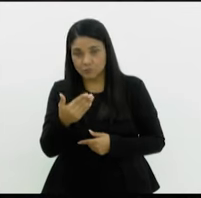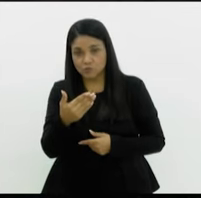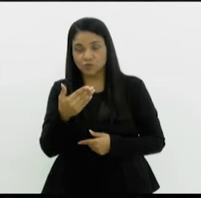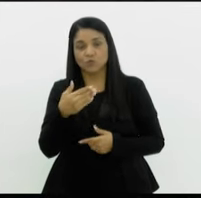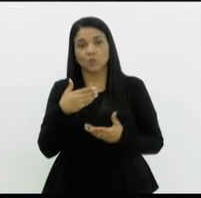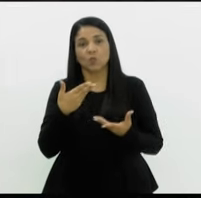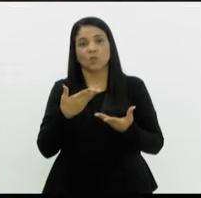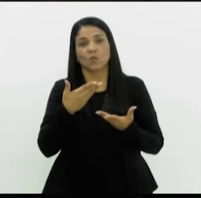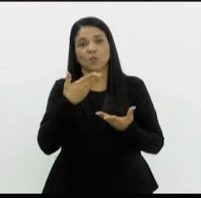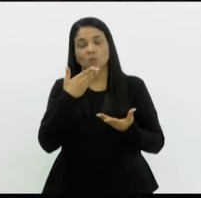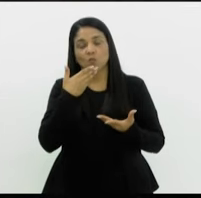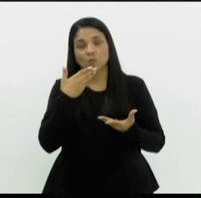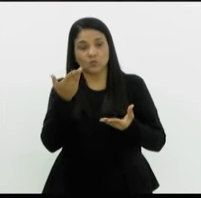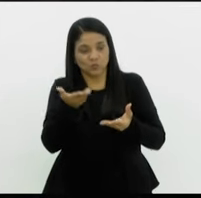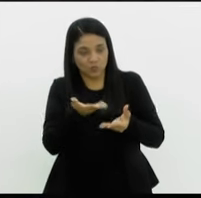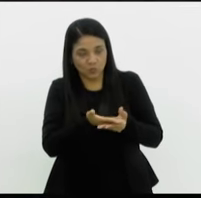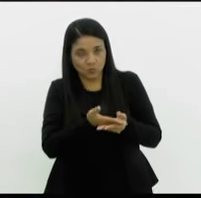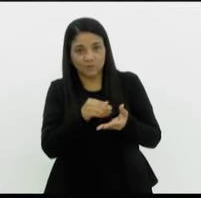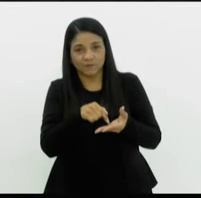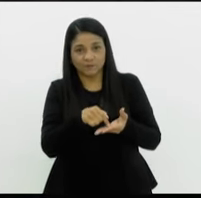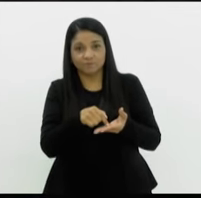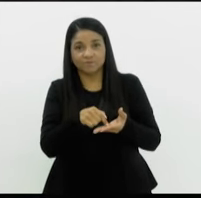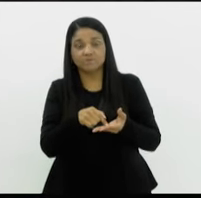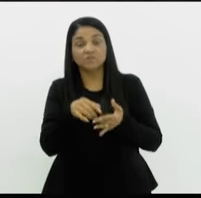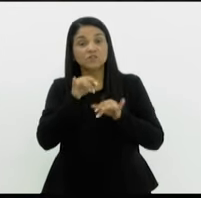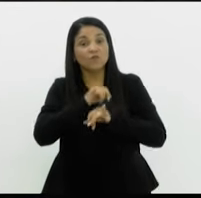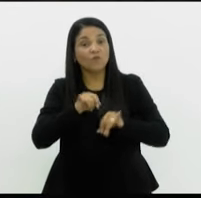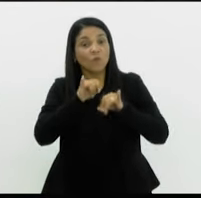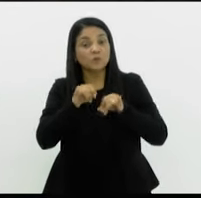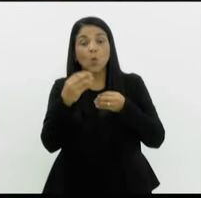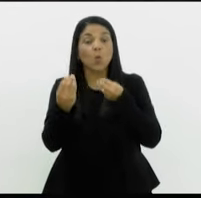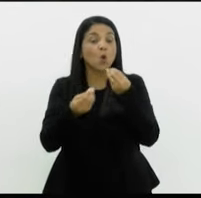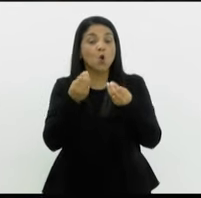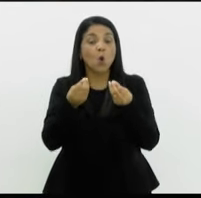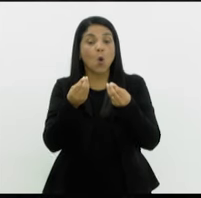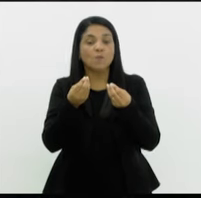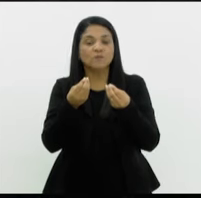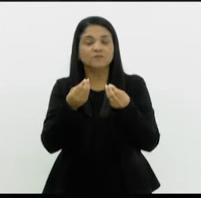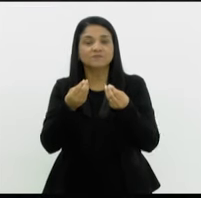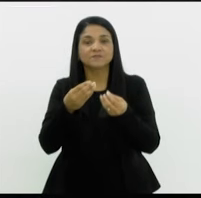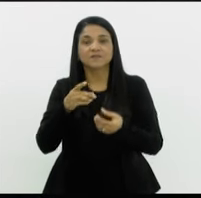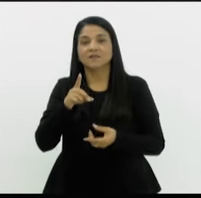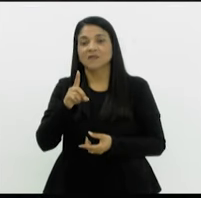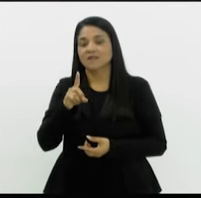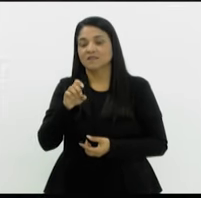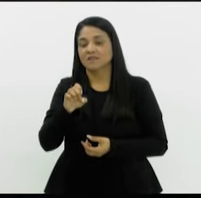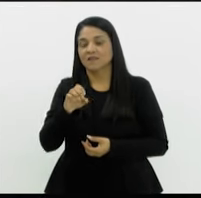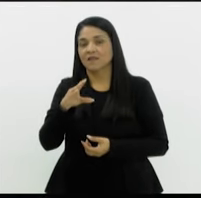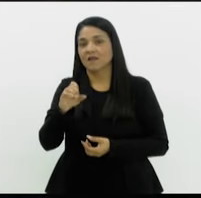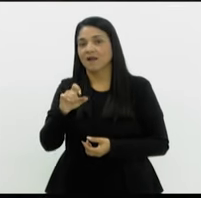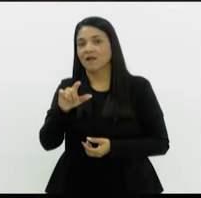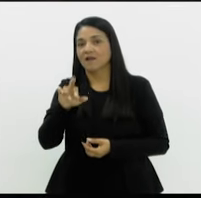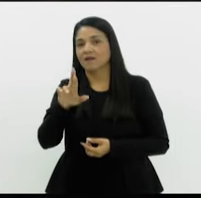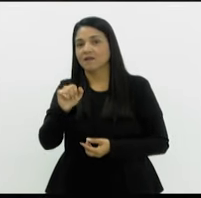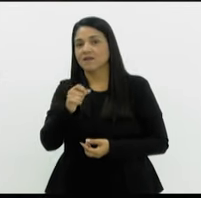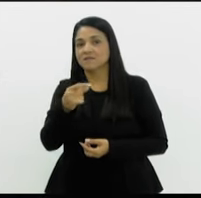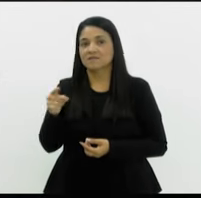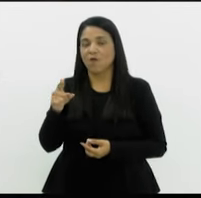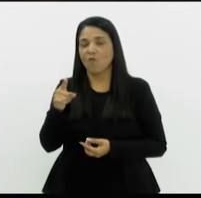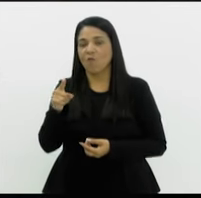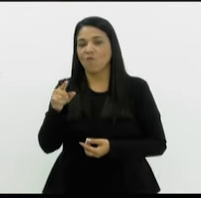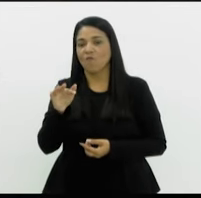informação para entender na realidade como é feito essa declaração ou se os cofres públicos estão